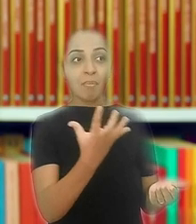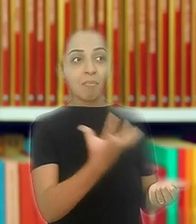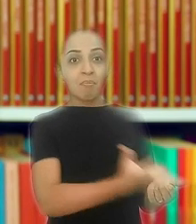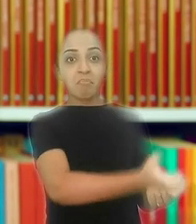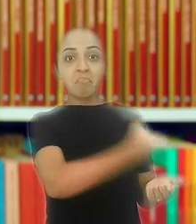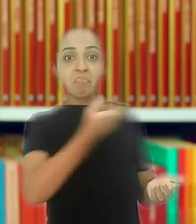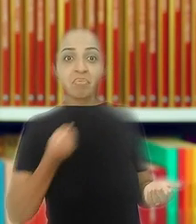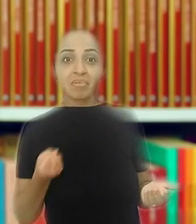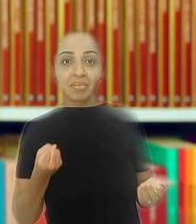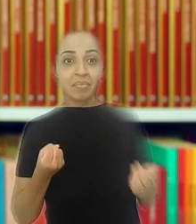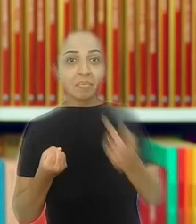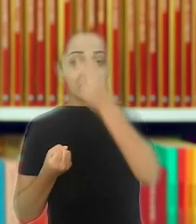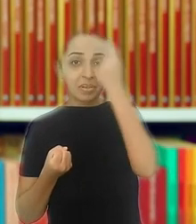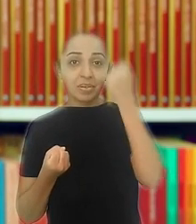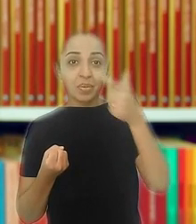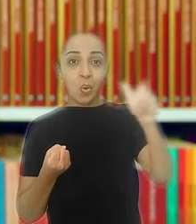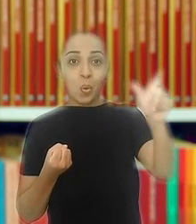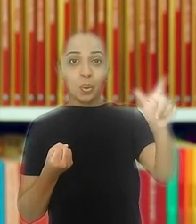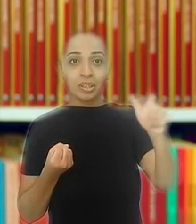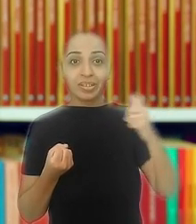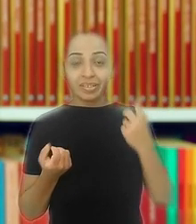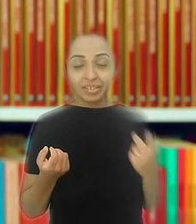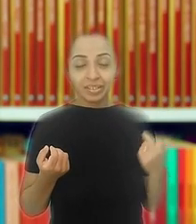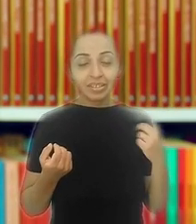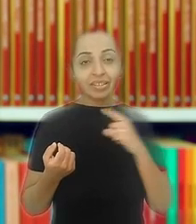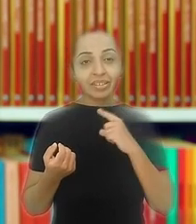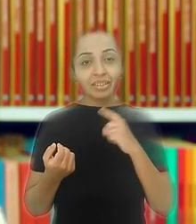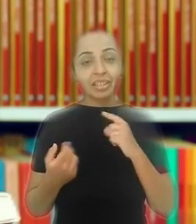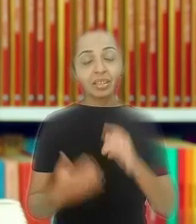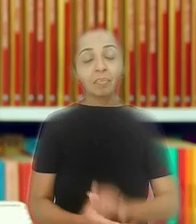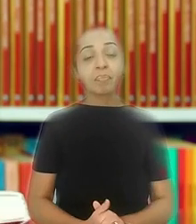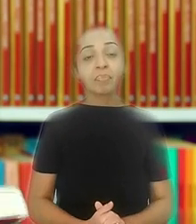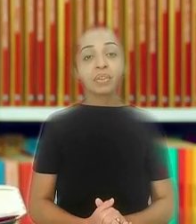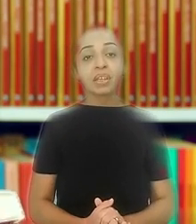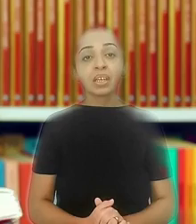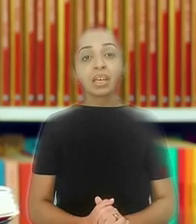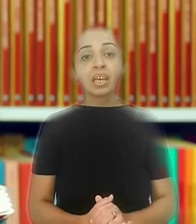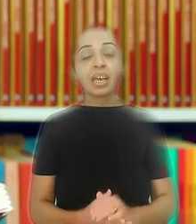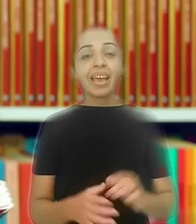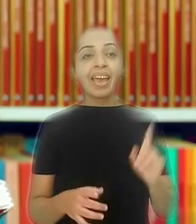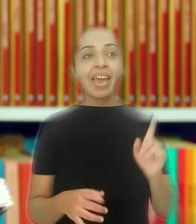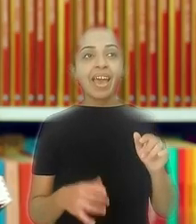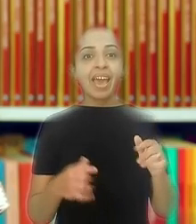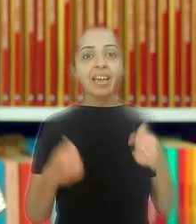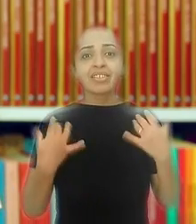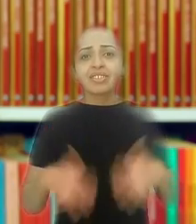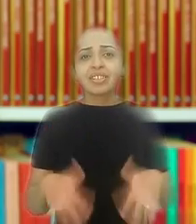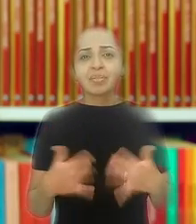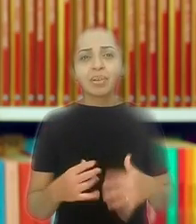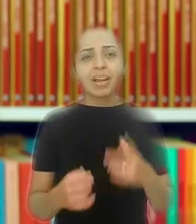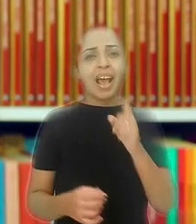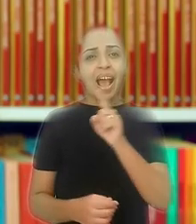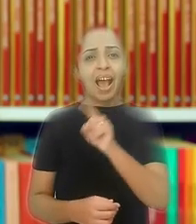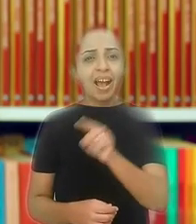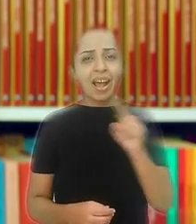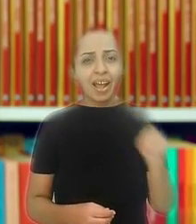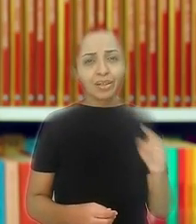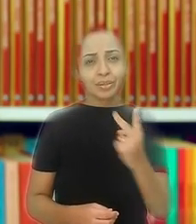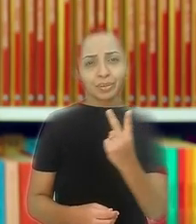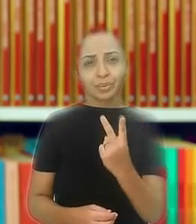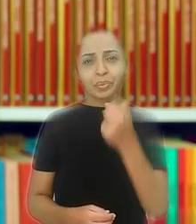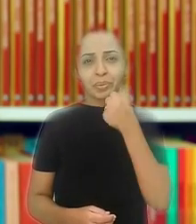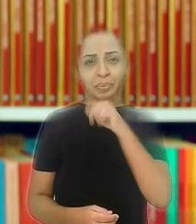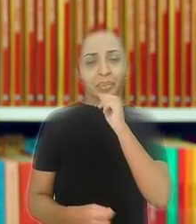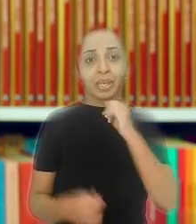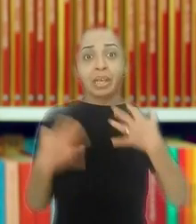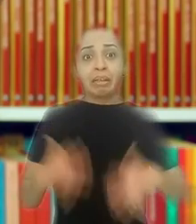que rouba um filho de uma outra pessoa no mato no ato de desespero na realidade as duas estão